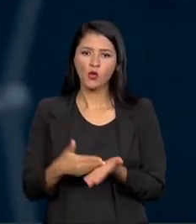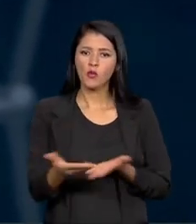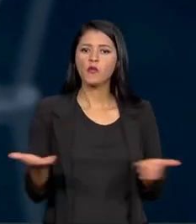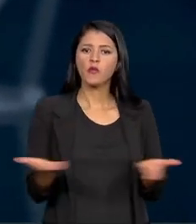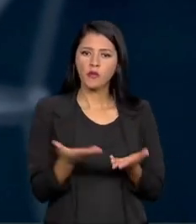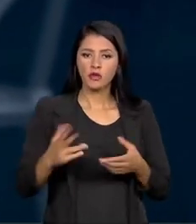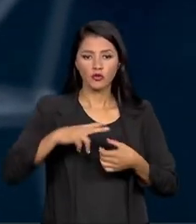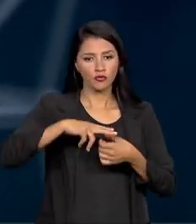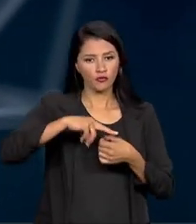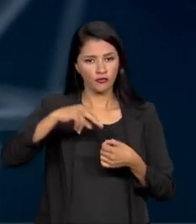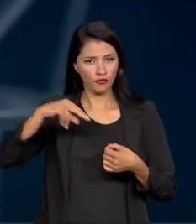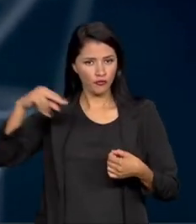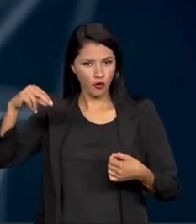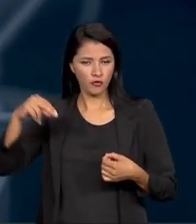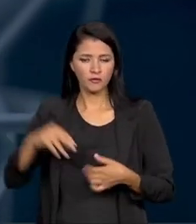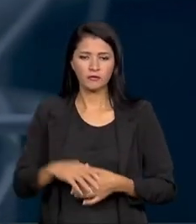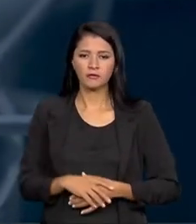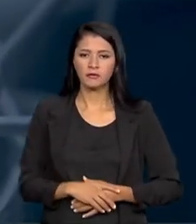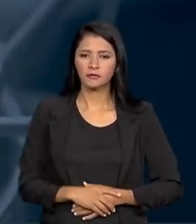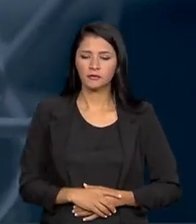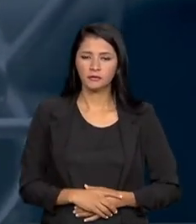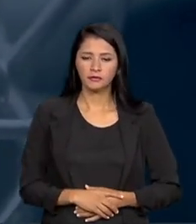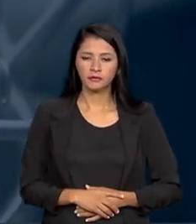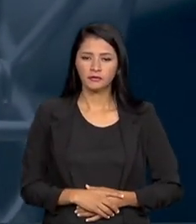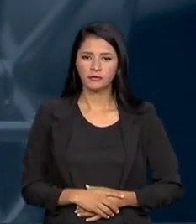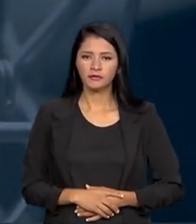A Voz do Brasil